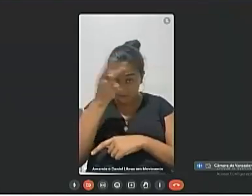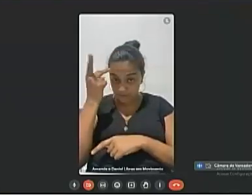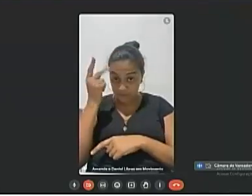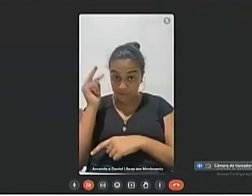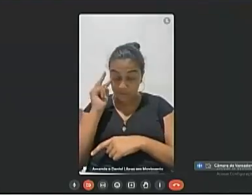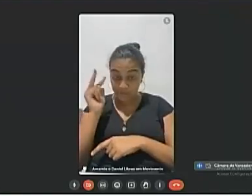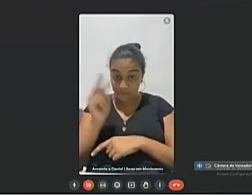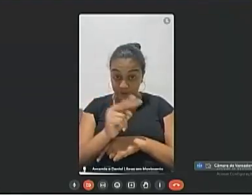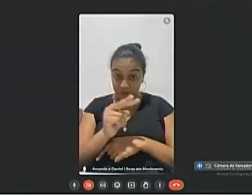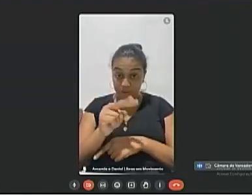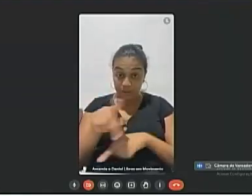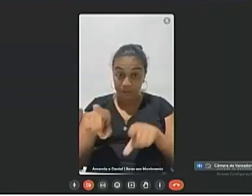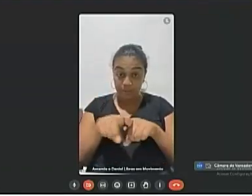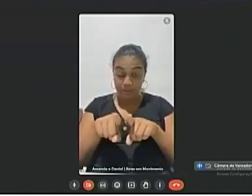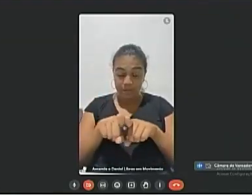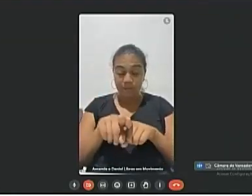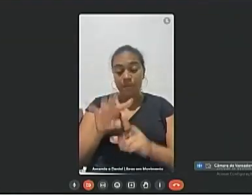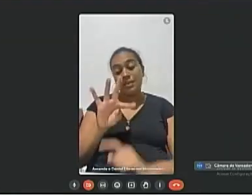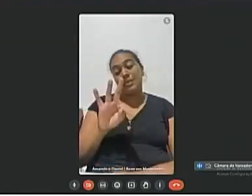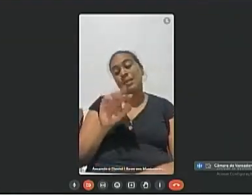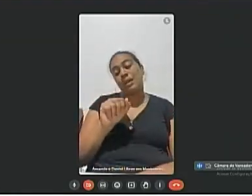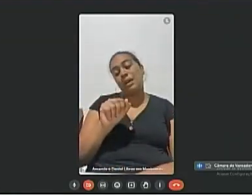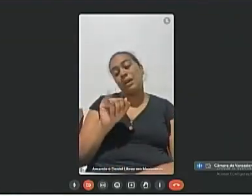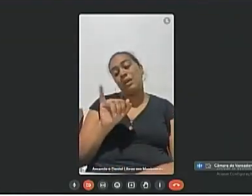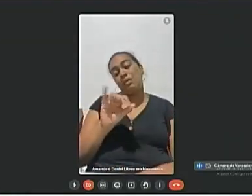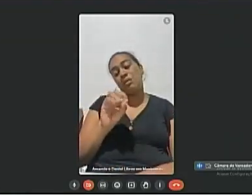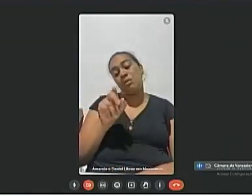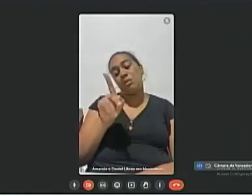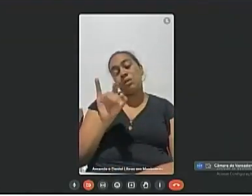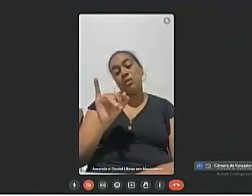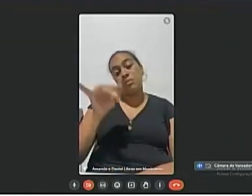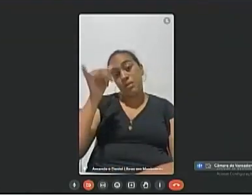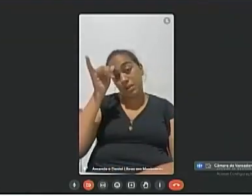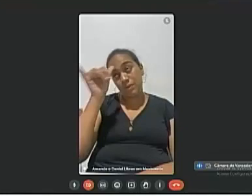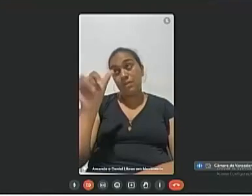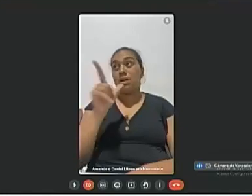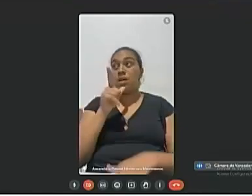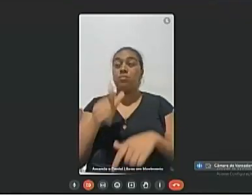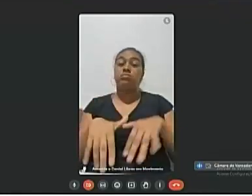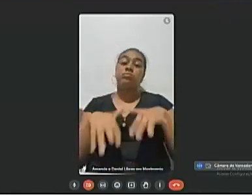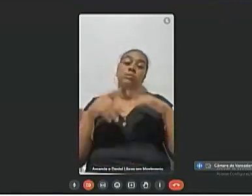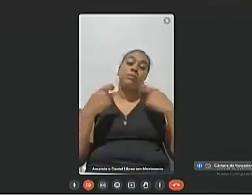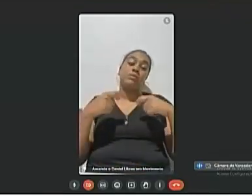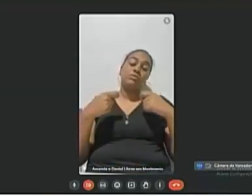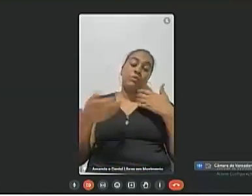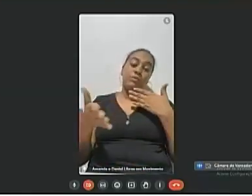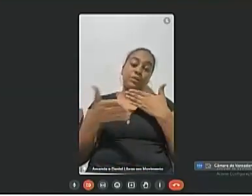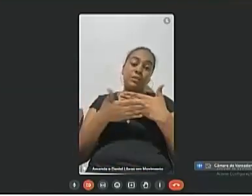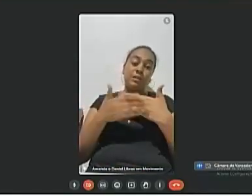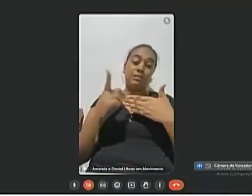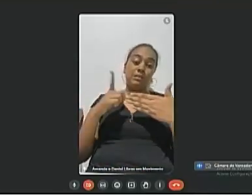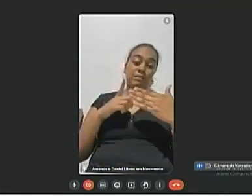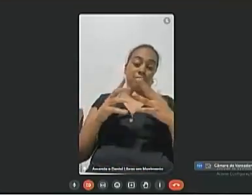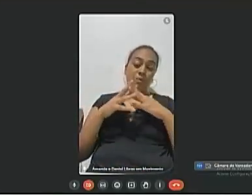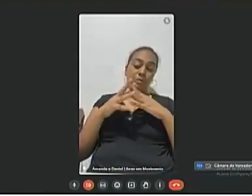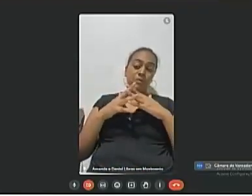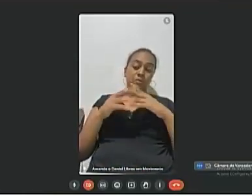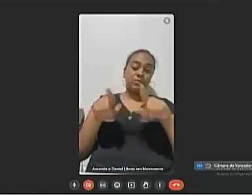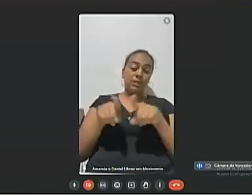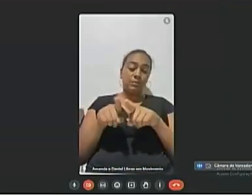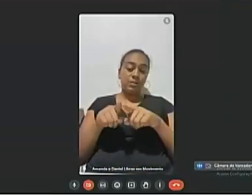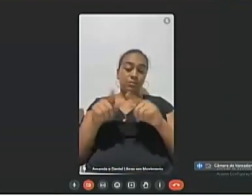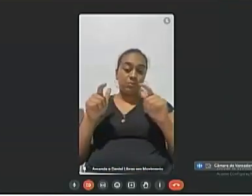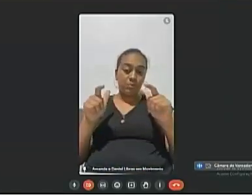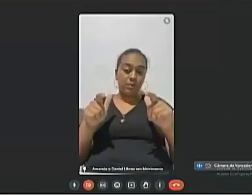nacional a notícia da barragem de Itaió, que para evitar a inundação do Vale Itajaí precisou ser fechada, e teve um conflito com moradores da região